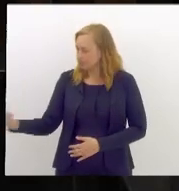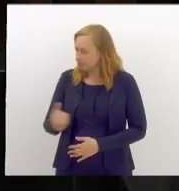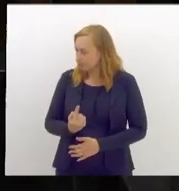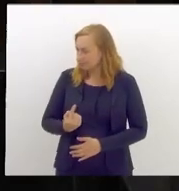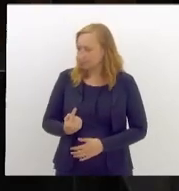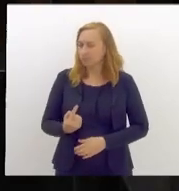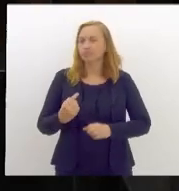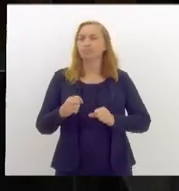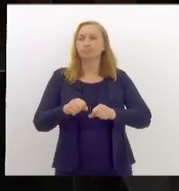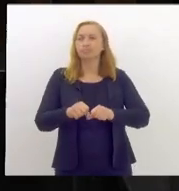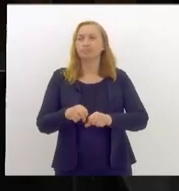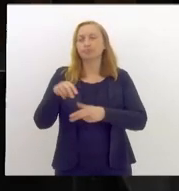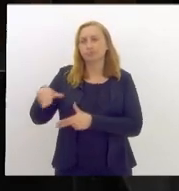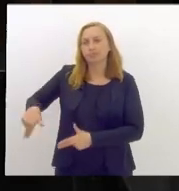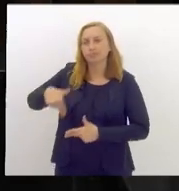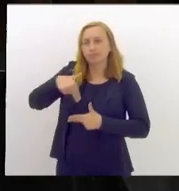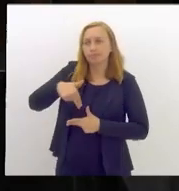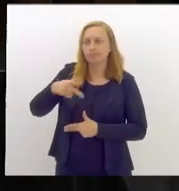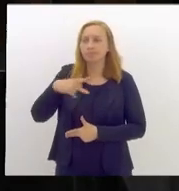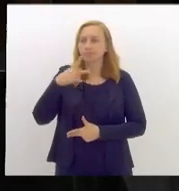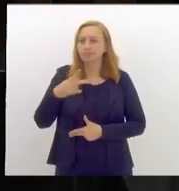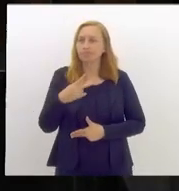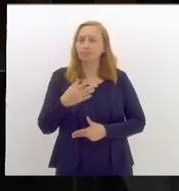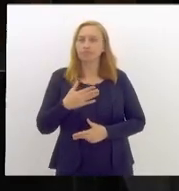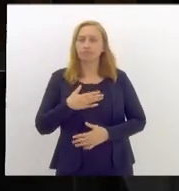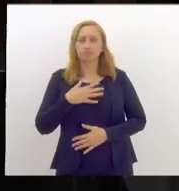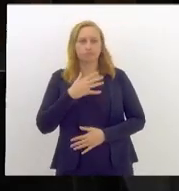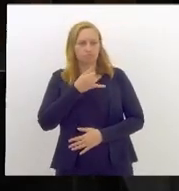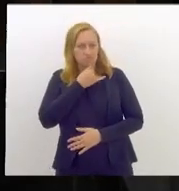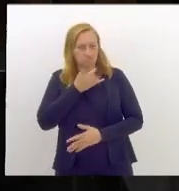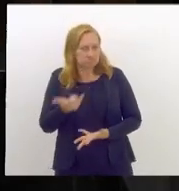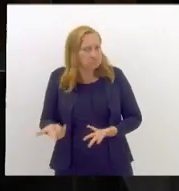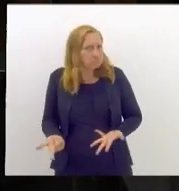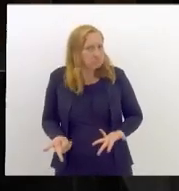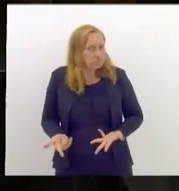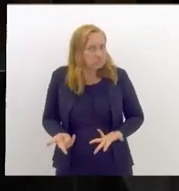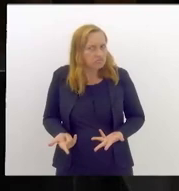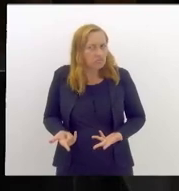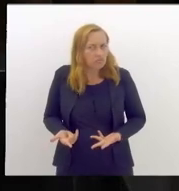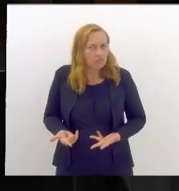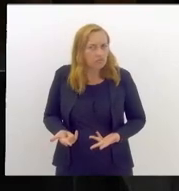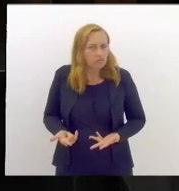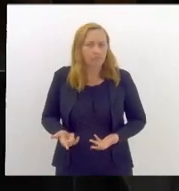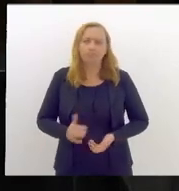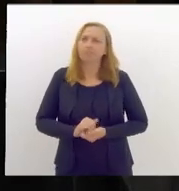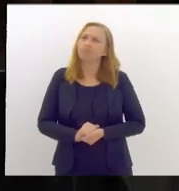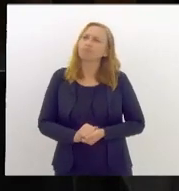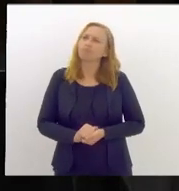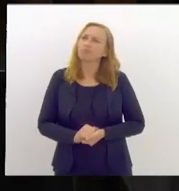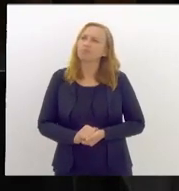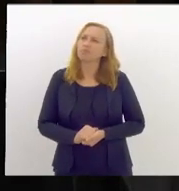para simplesmente destacar minha perplexidade com essa